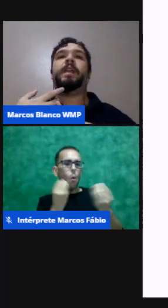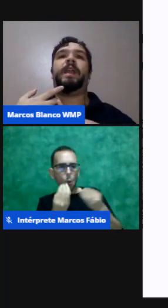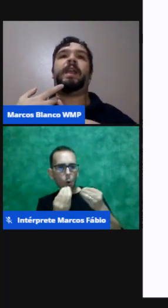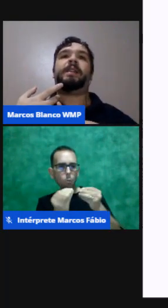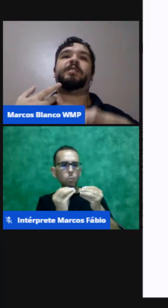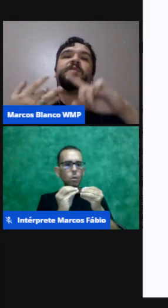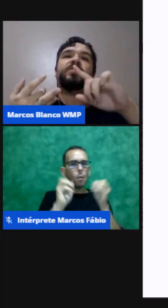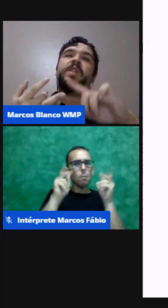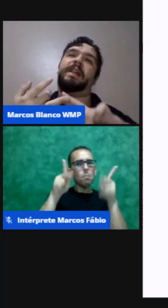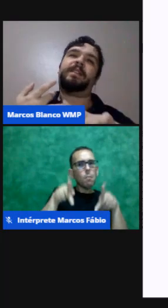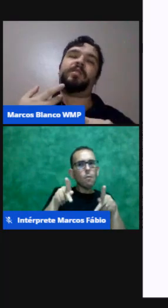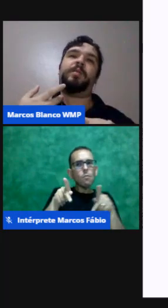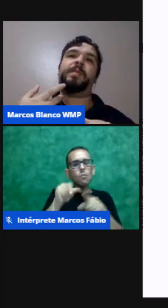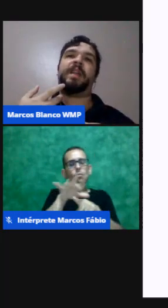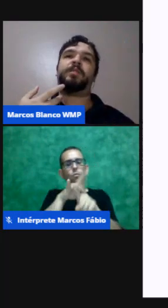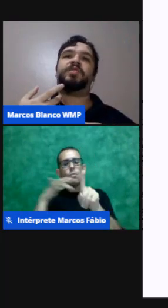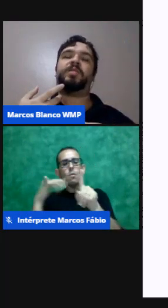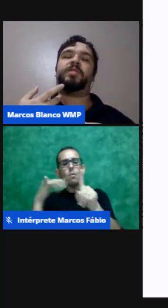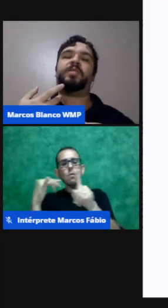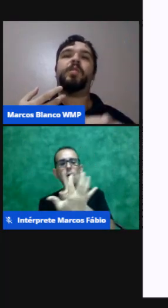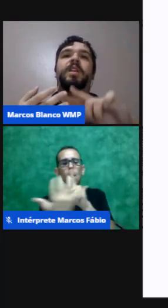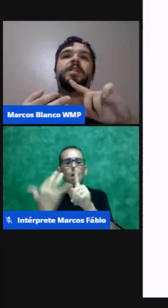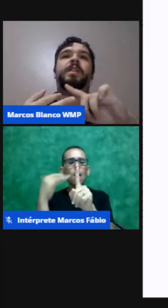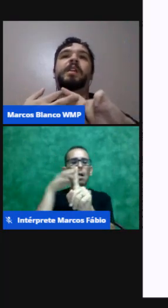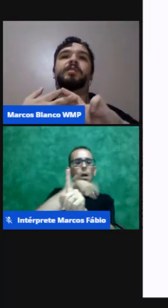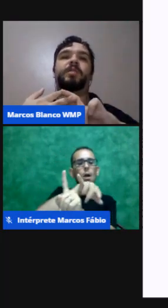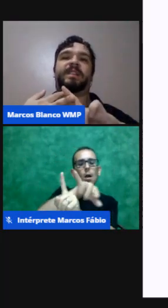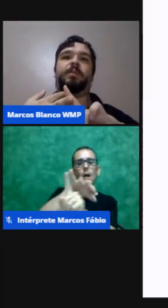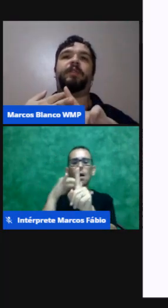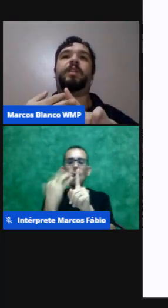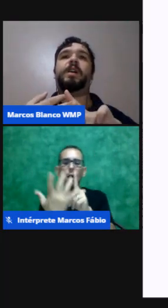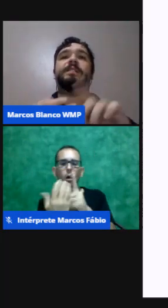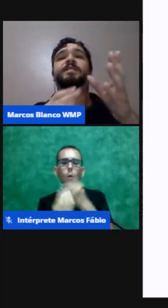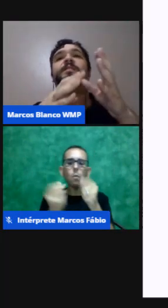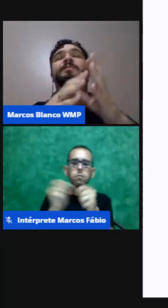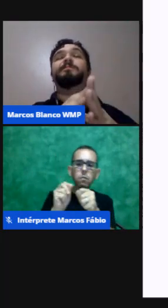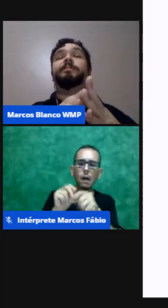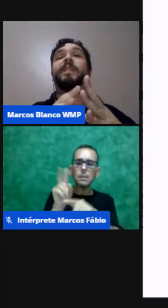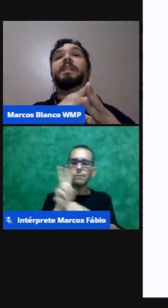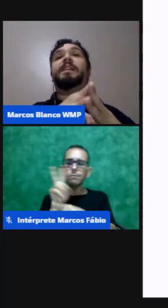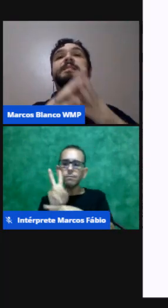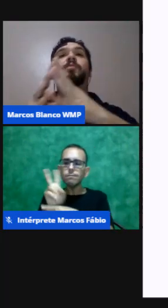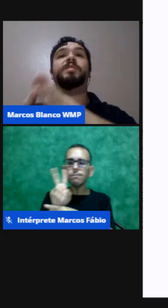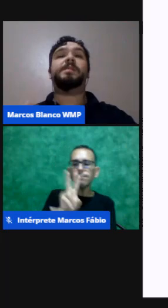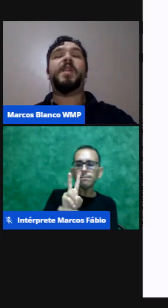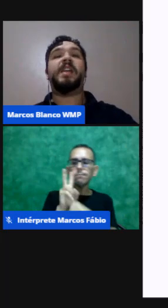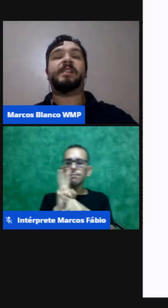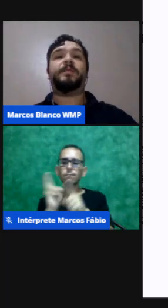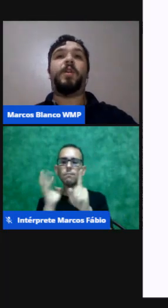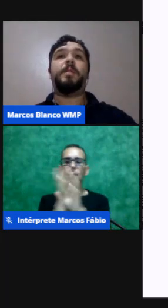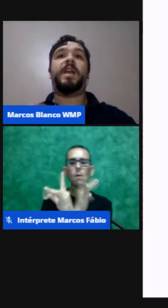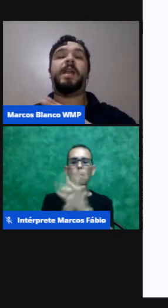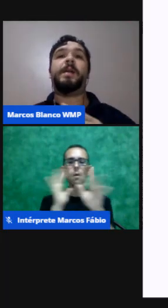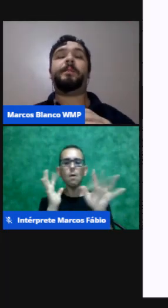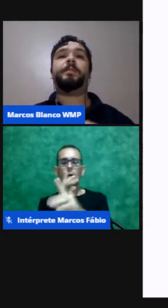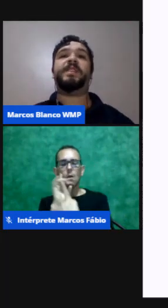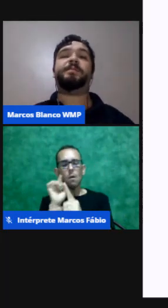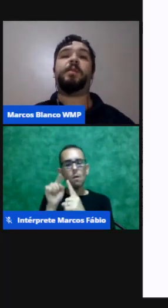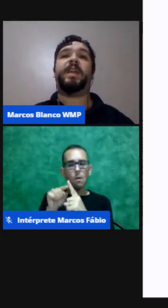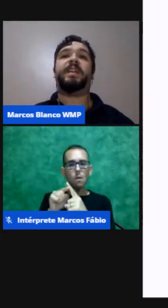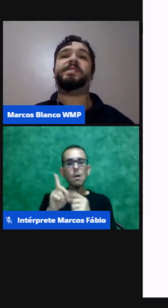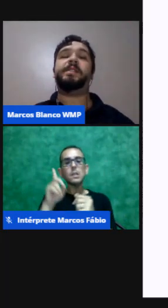região, se as pessoas conhecem sobre métodos de controle, sobre as arboviroses. E na segunda